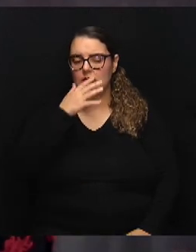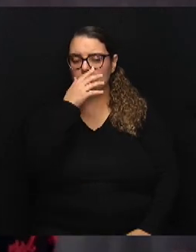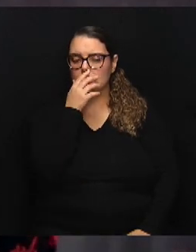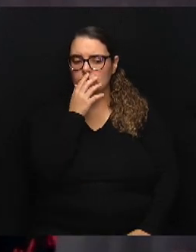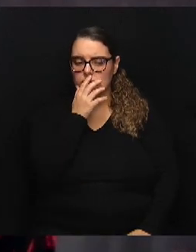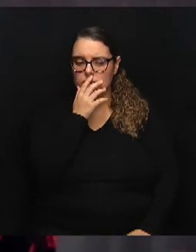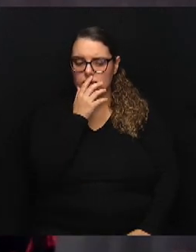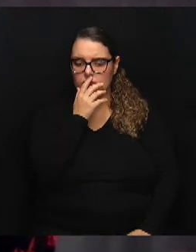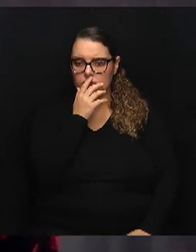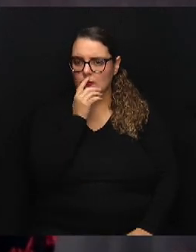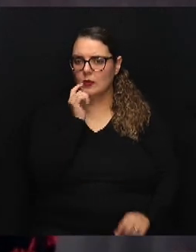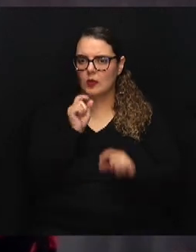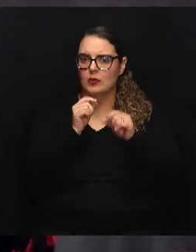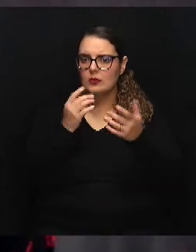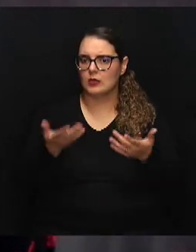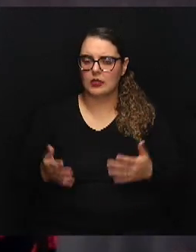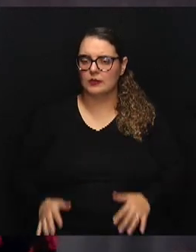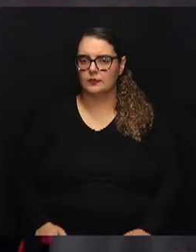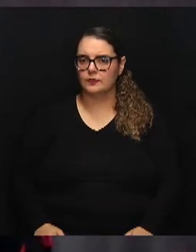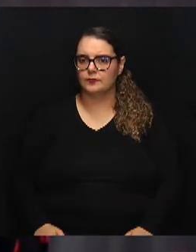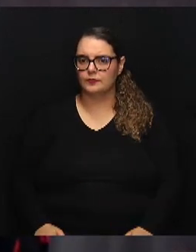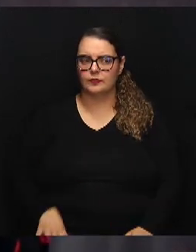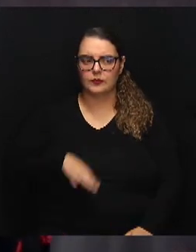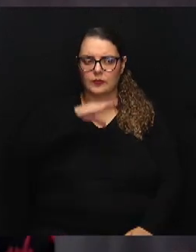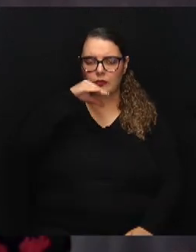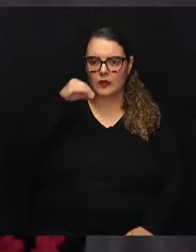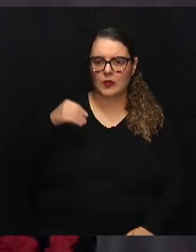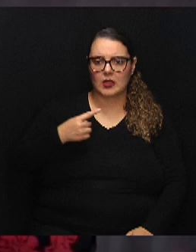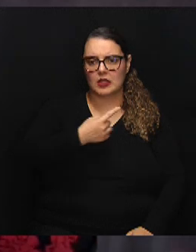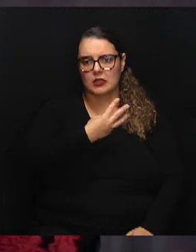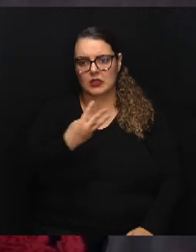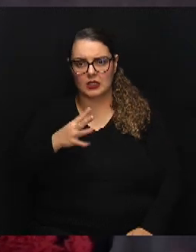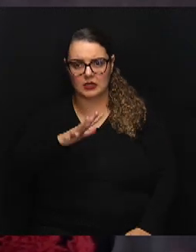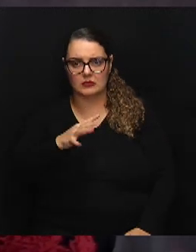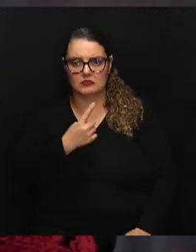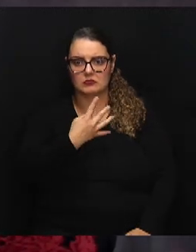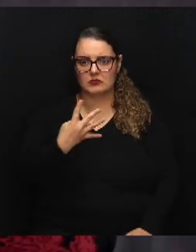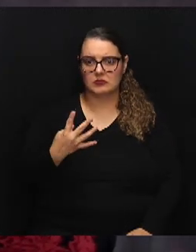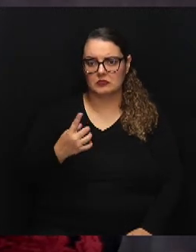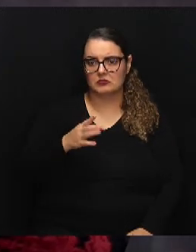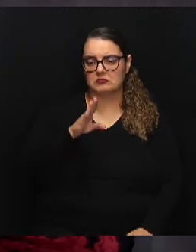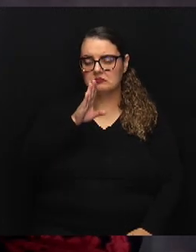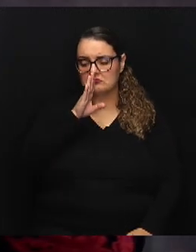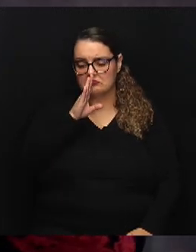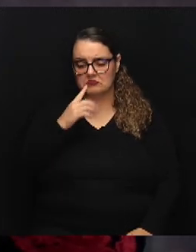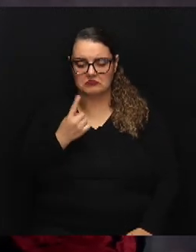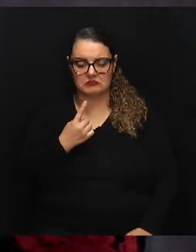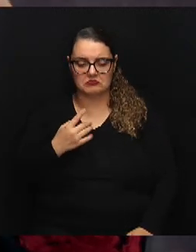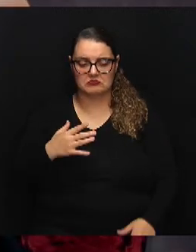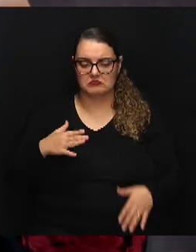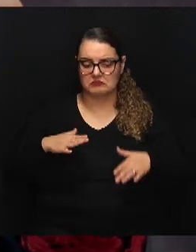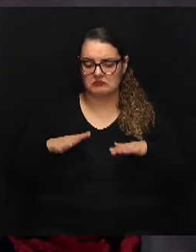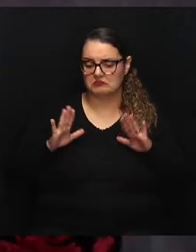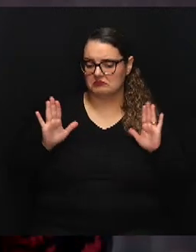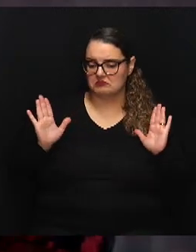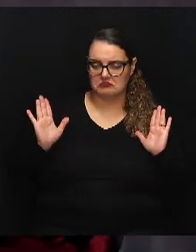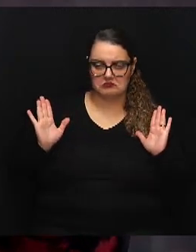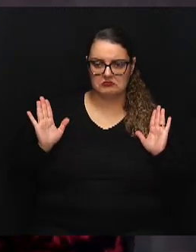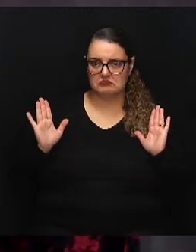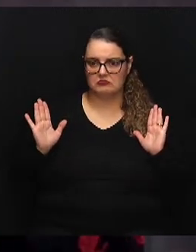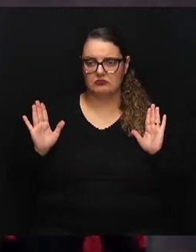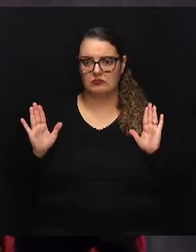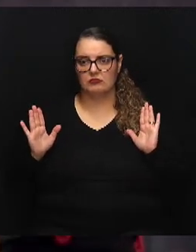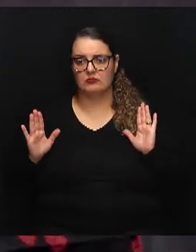que é isso, né? Aparentemente um adolescente de 13, 14 anos quieto, sozinho, na dele, né, chegando